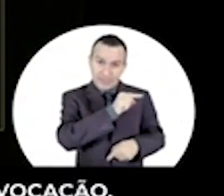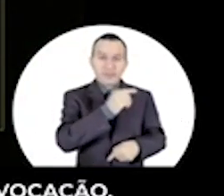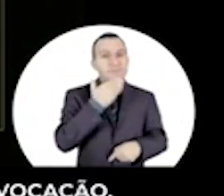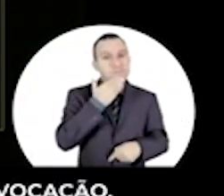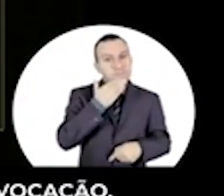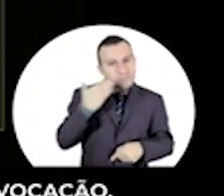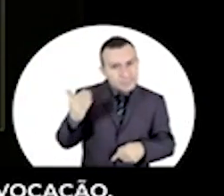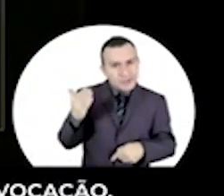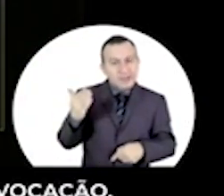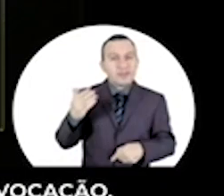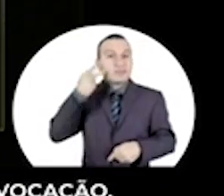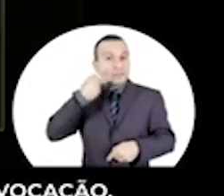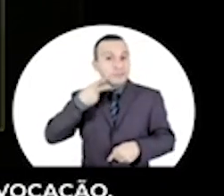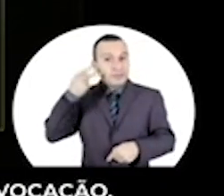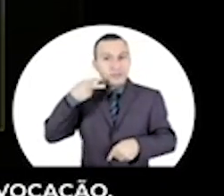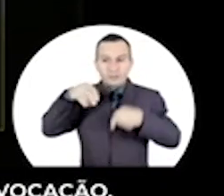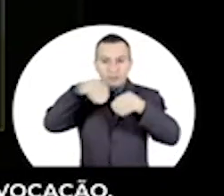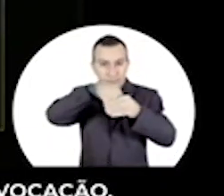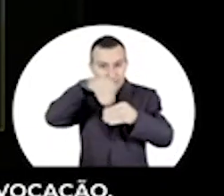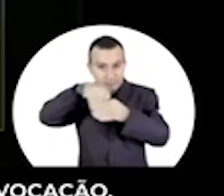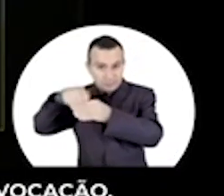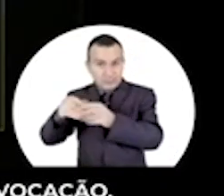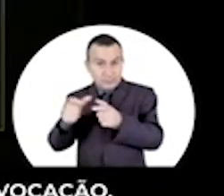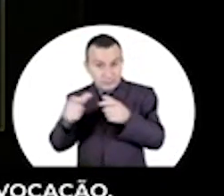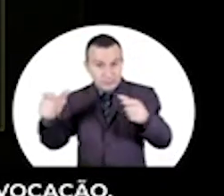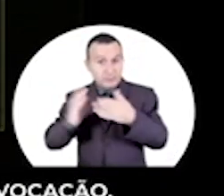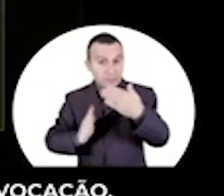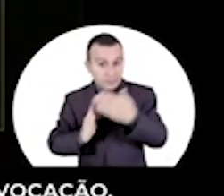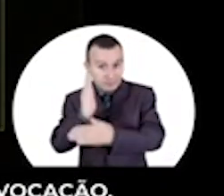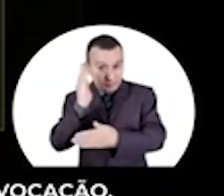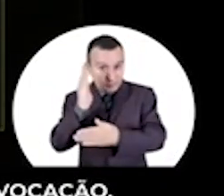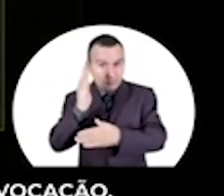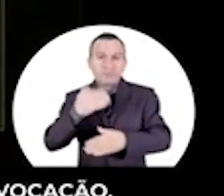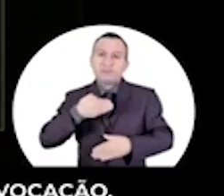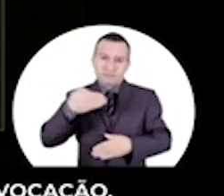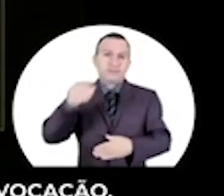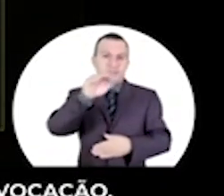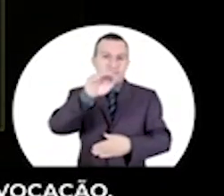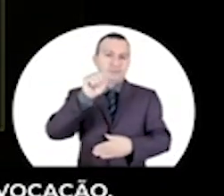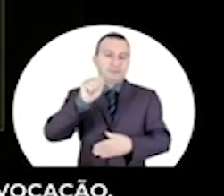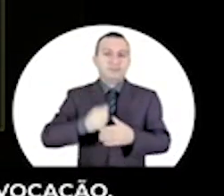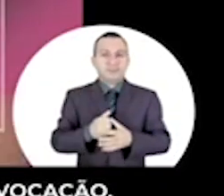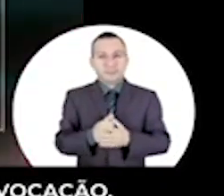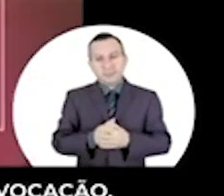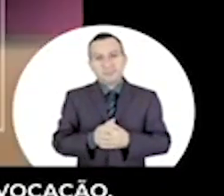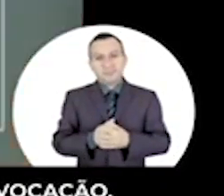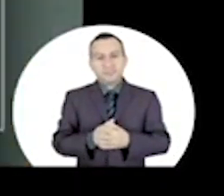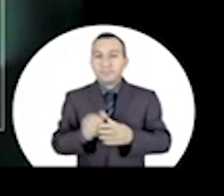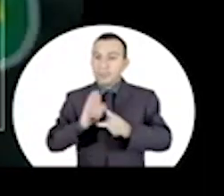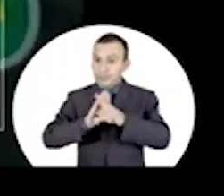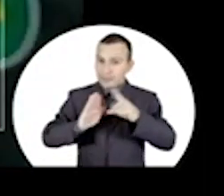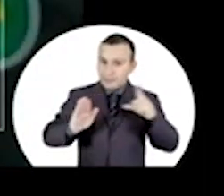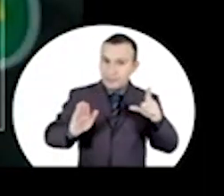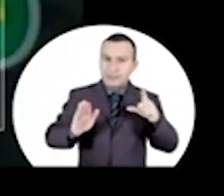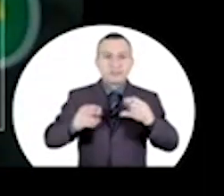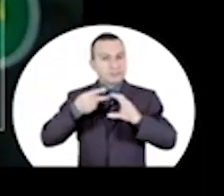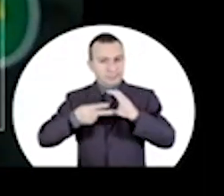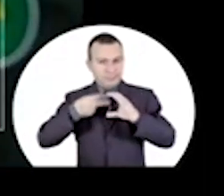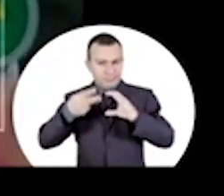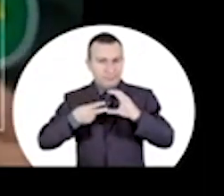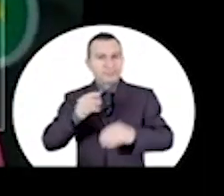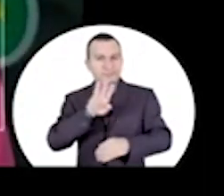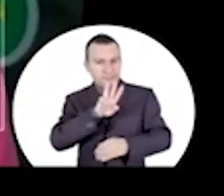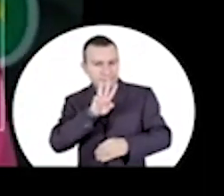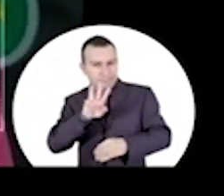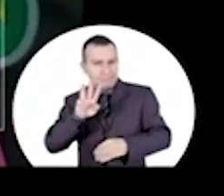Bom, essa solicitação vai ser votada e precisa de maioria aqui no plenário. Aí é só esperar a convocação. Enquanto isso, você pode